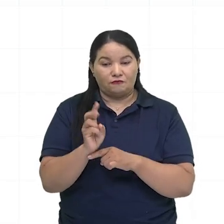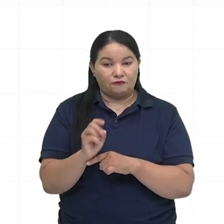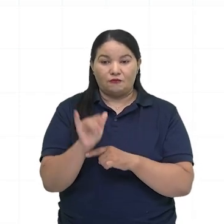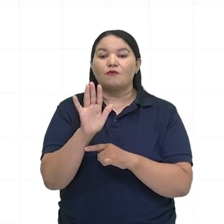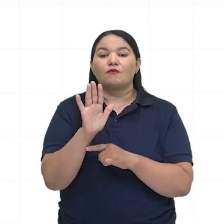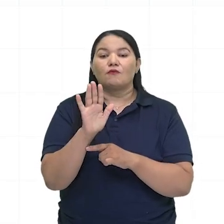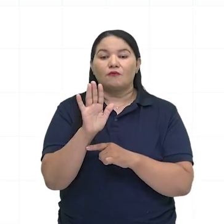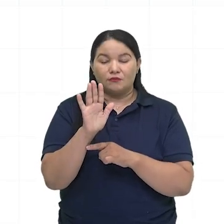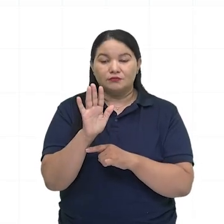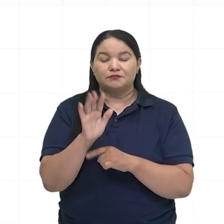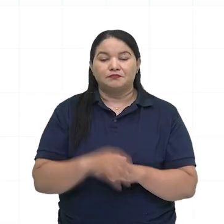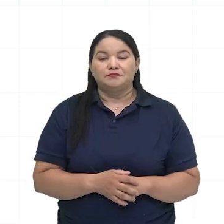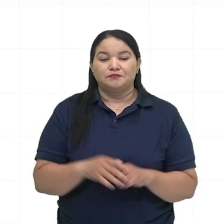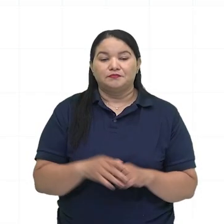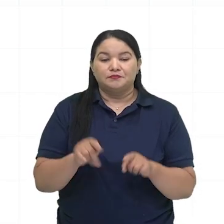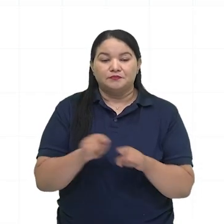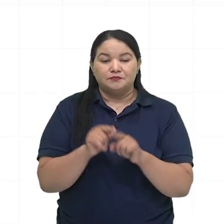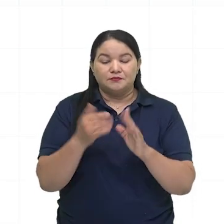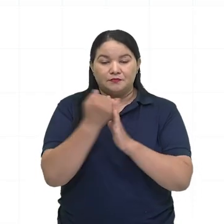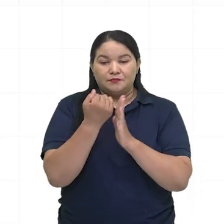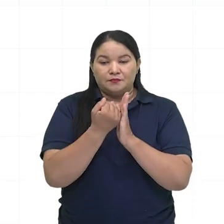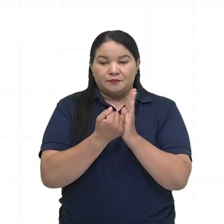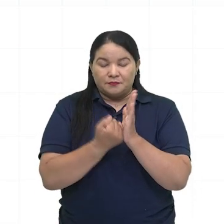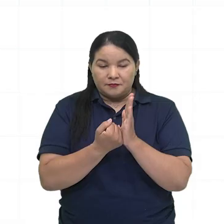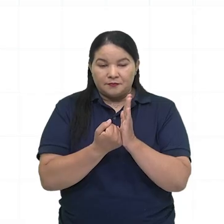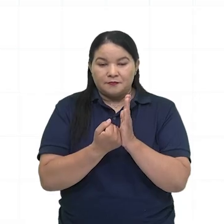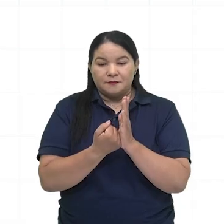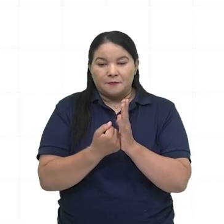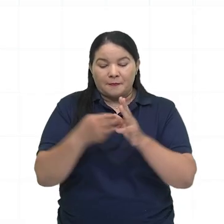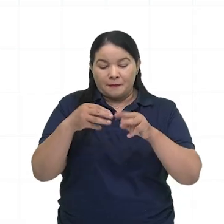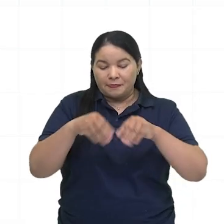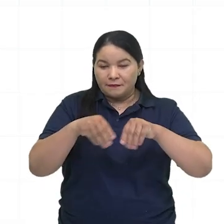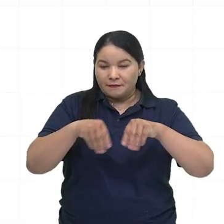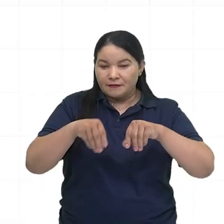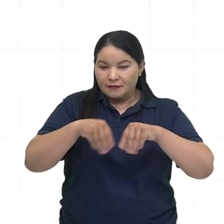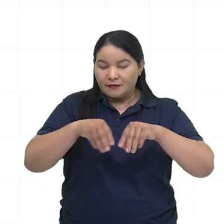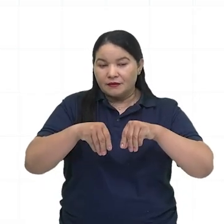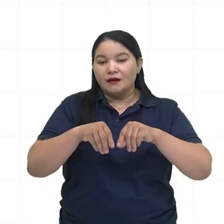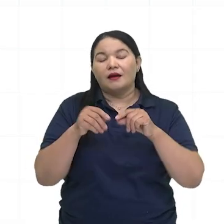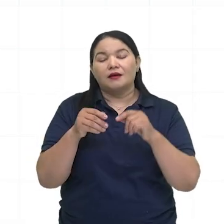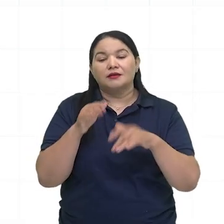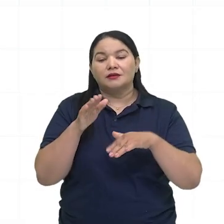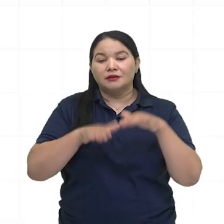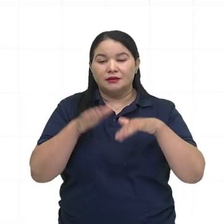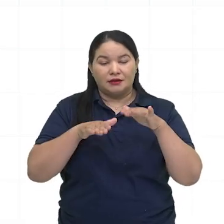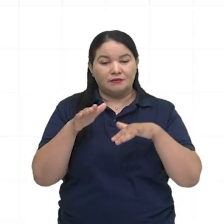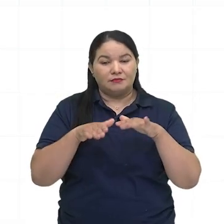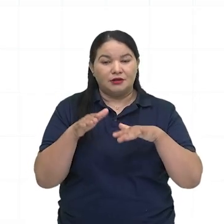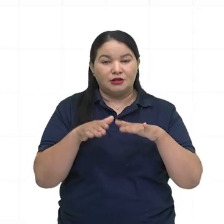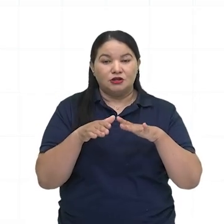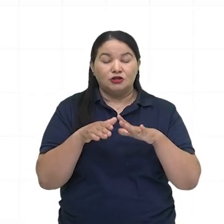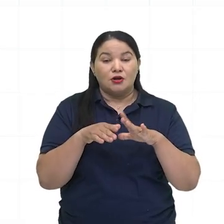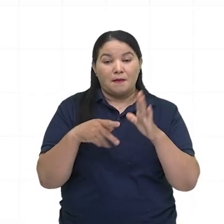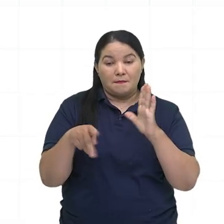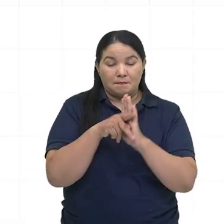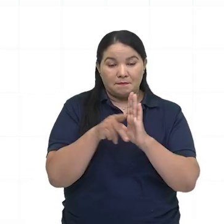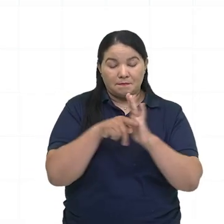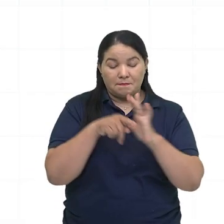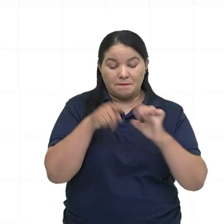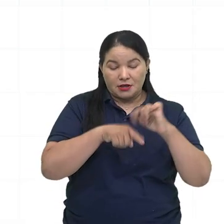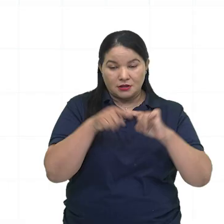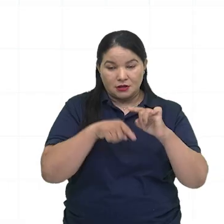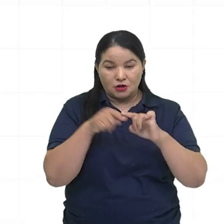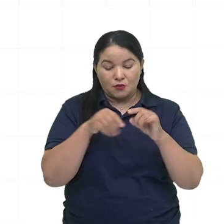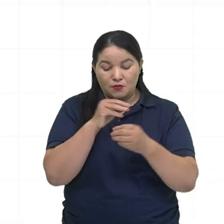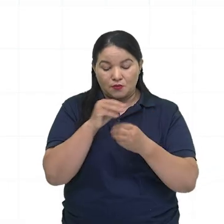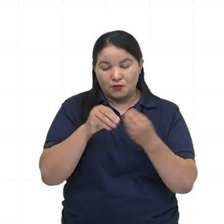maior. Então, a classificação dos minerais vai ser conforme o quê? As suas composições. Os